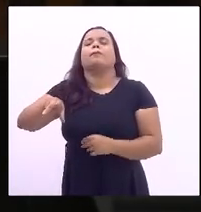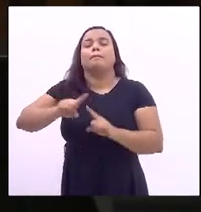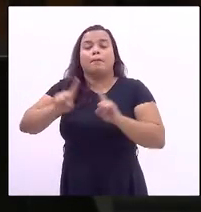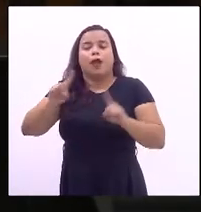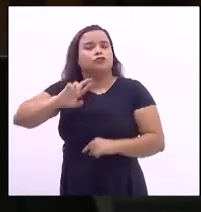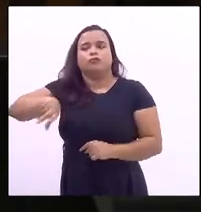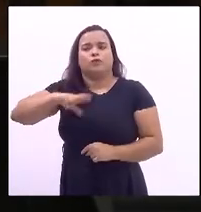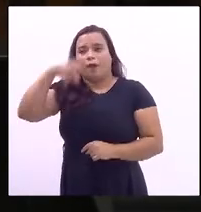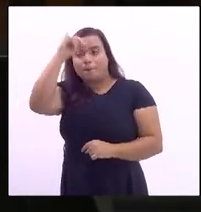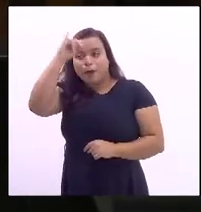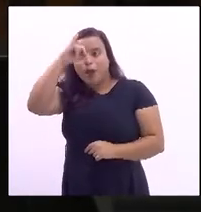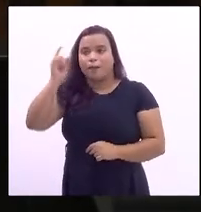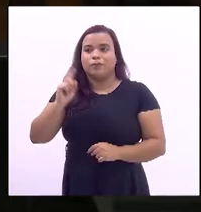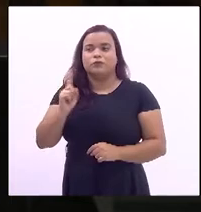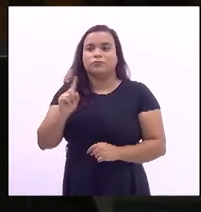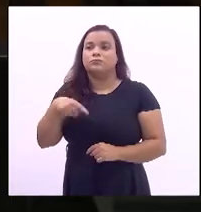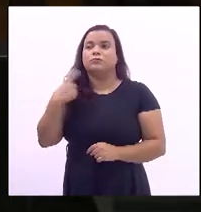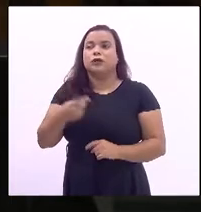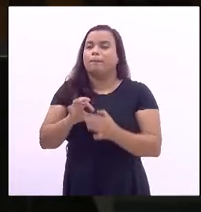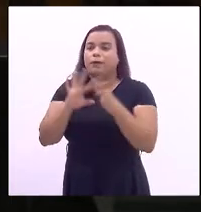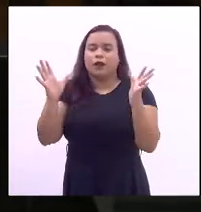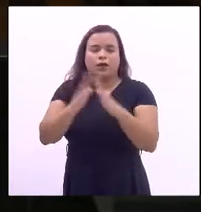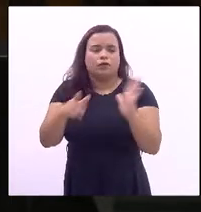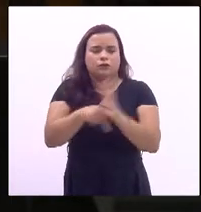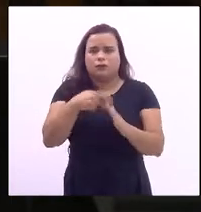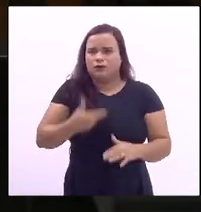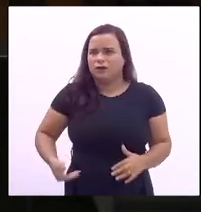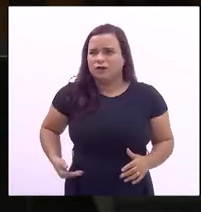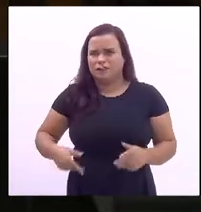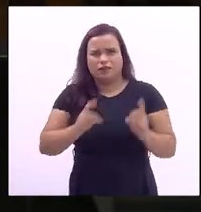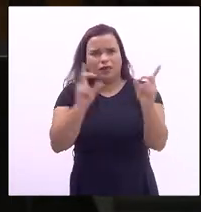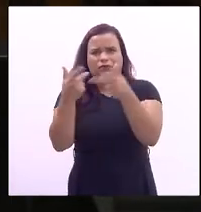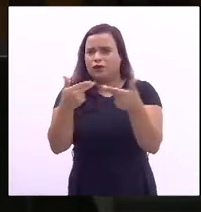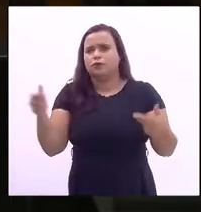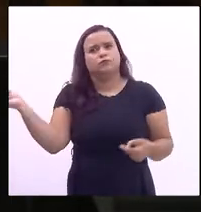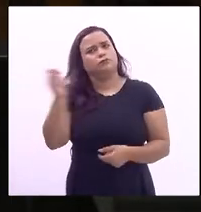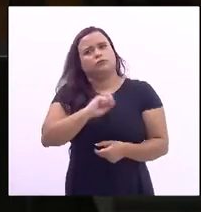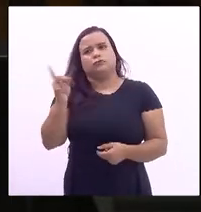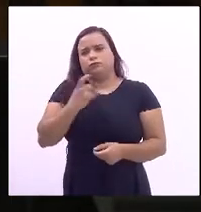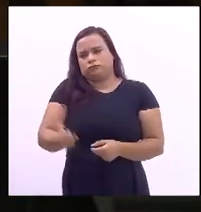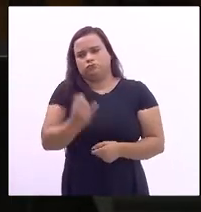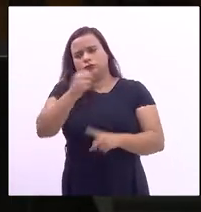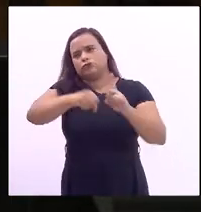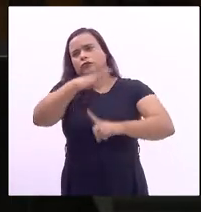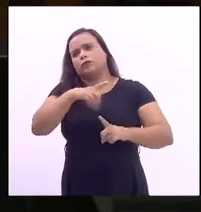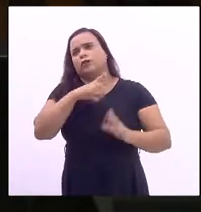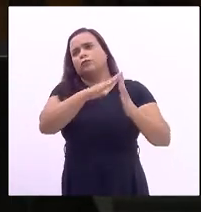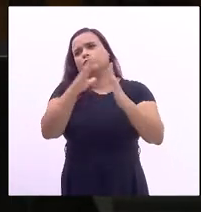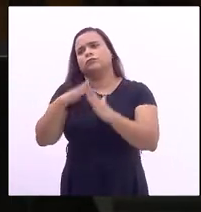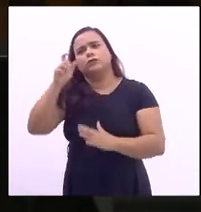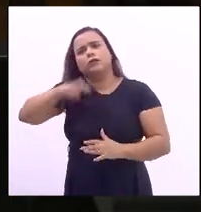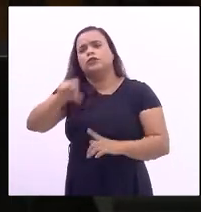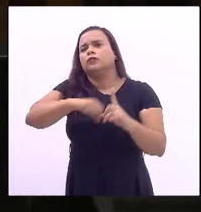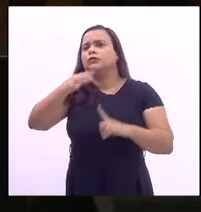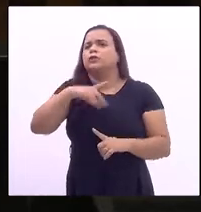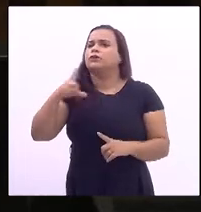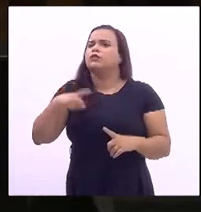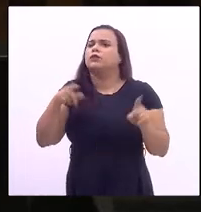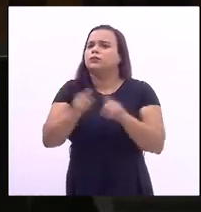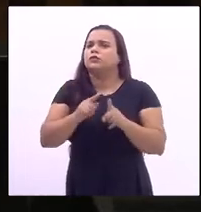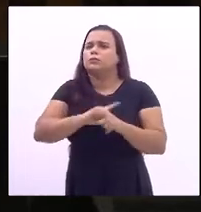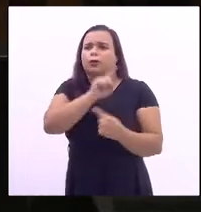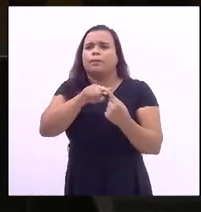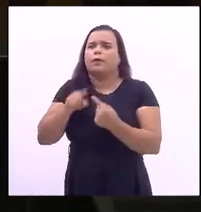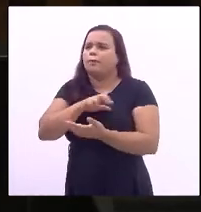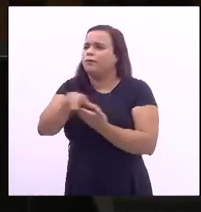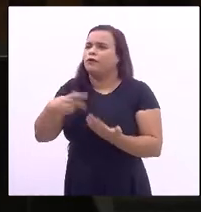não e não vai permitir que o Sérgio feito com patrimônio público que pode ter grande relevância social com habitação de interesse social e com